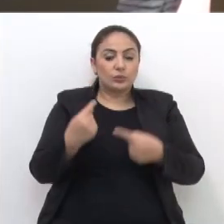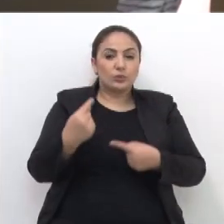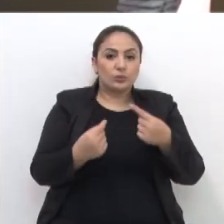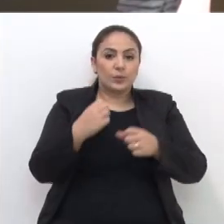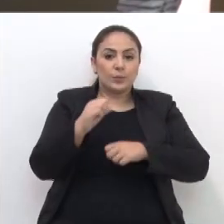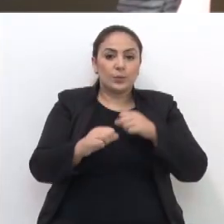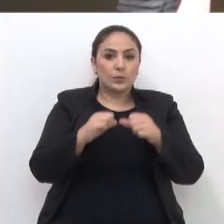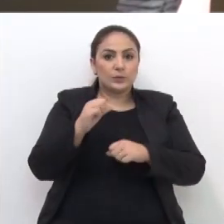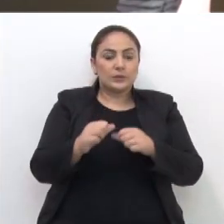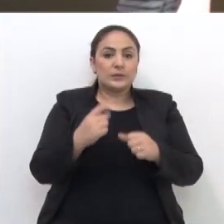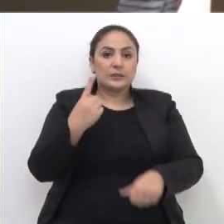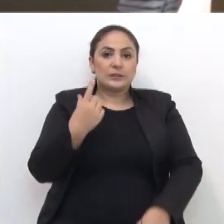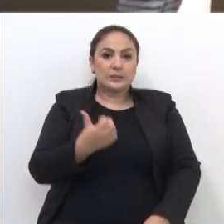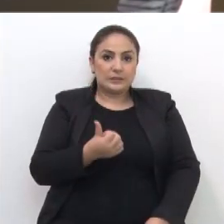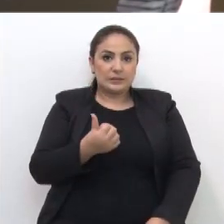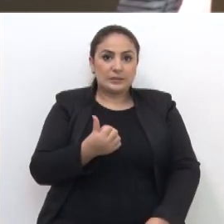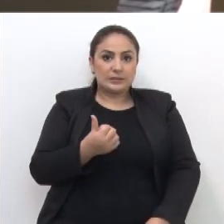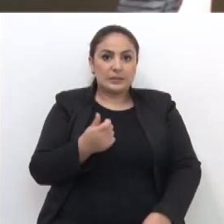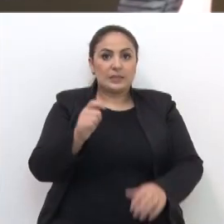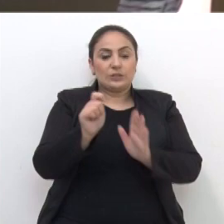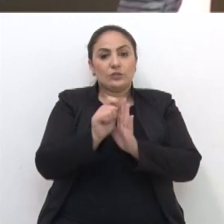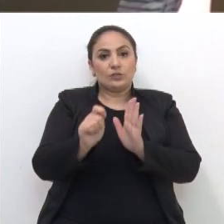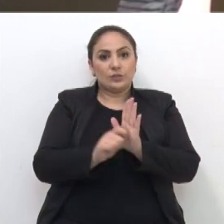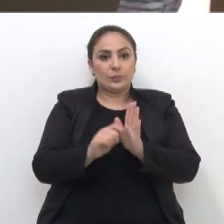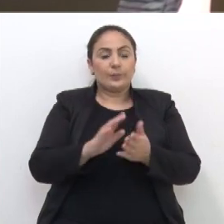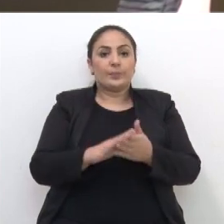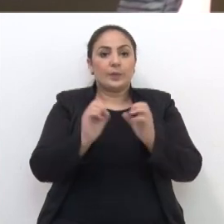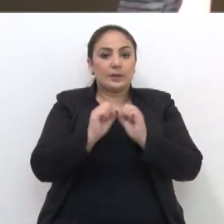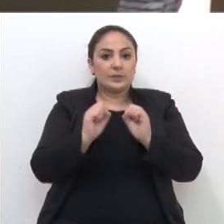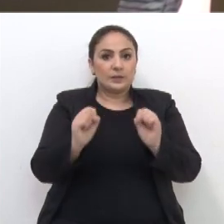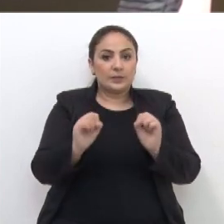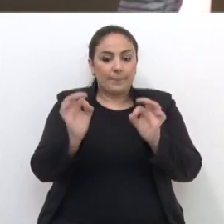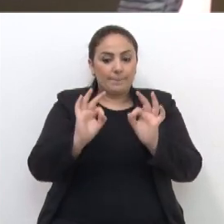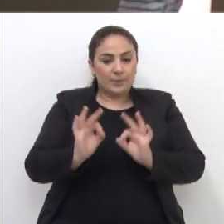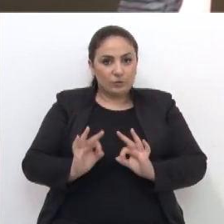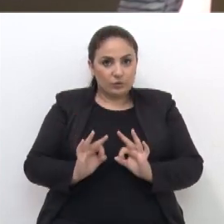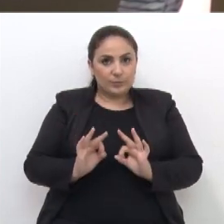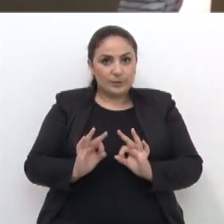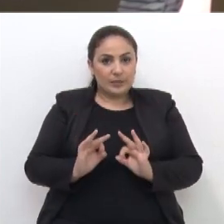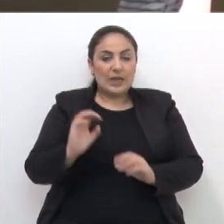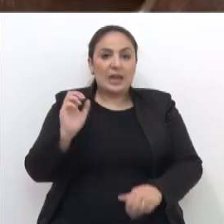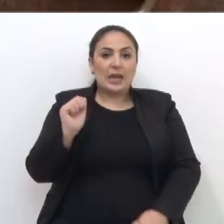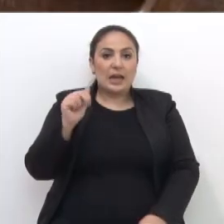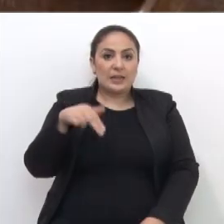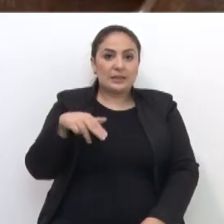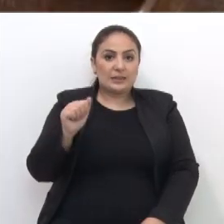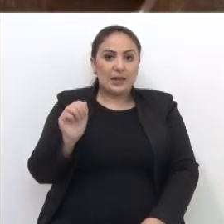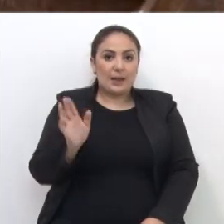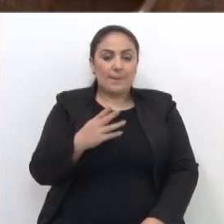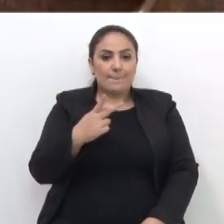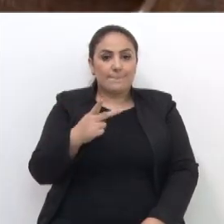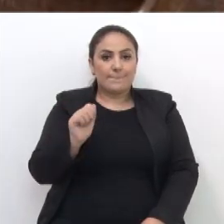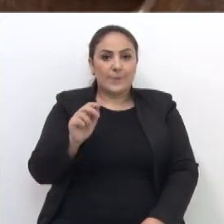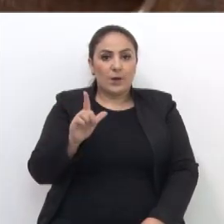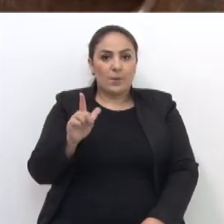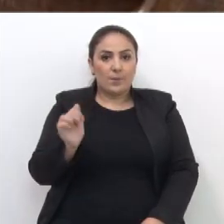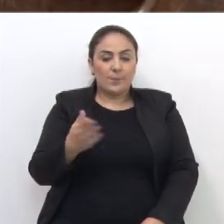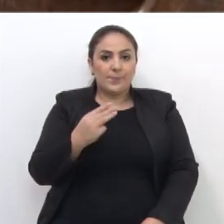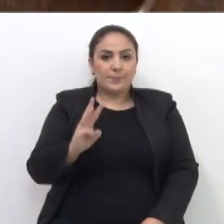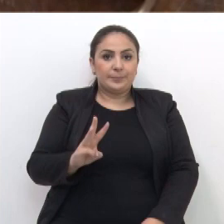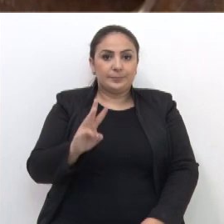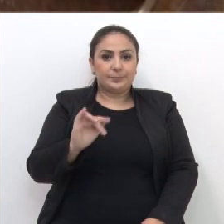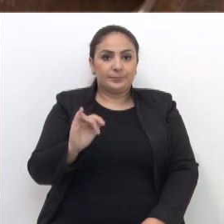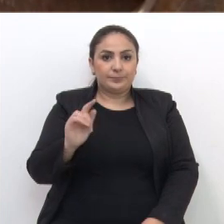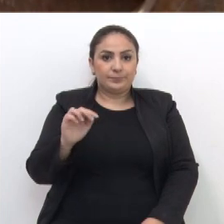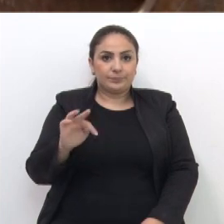e do perímetro urbano e define áreas para habitação e de uso industrial. Nós estamos passando pelo processo de revisão do